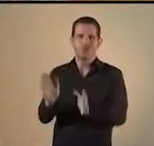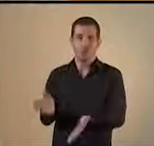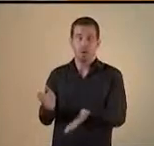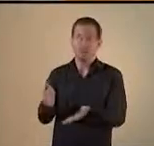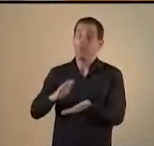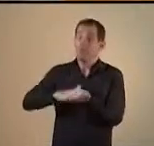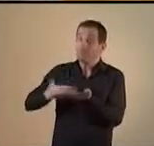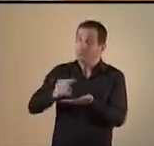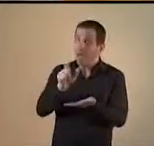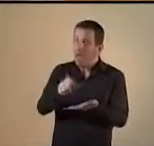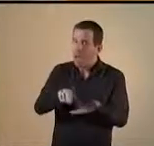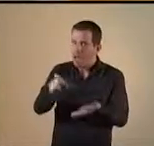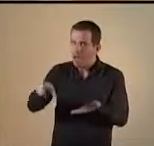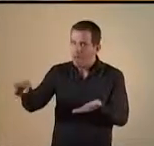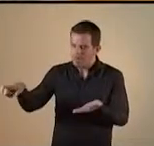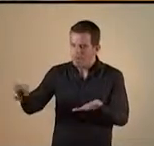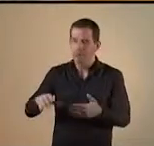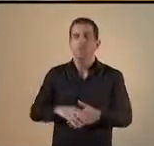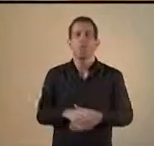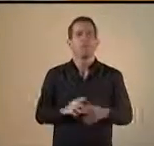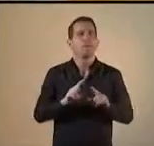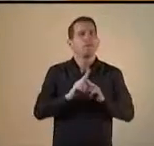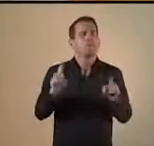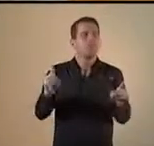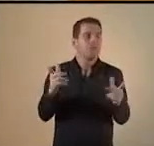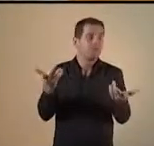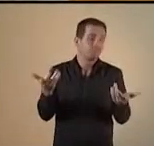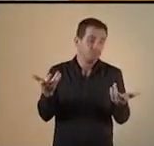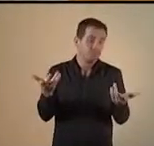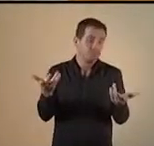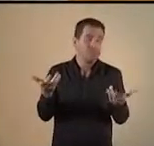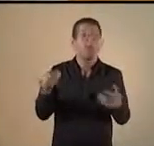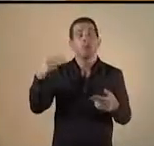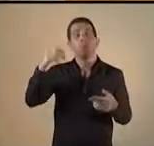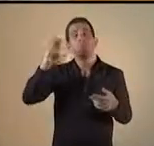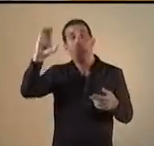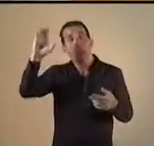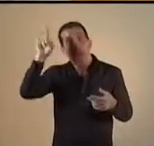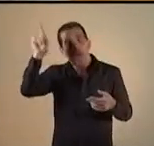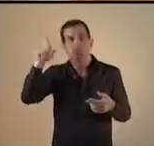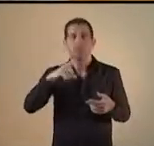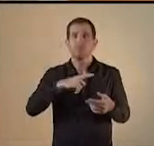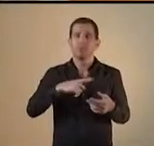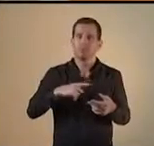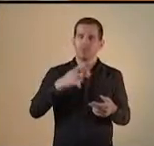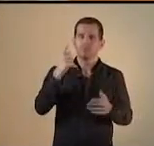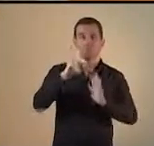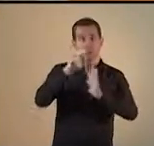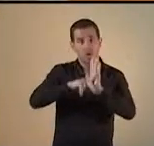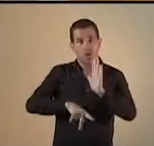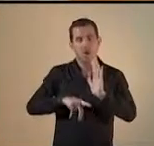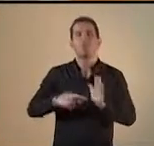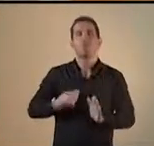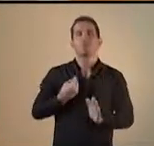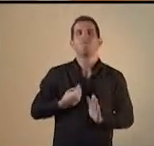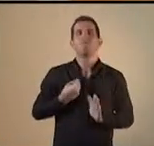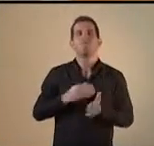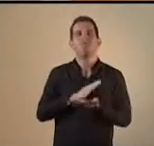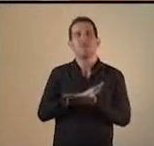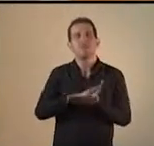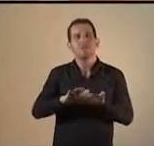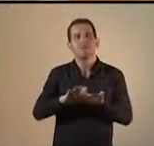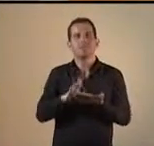Mas por questões políticas, o MEC tem um programa que é o Viver Sem Limites, né, que